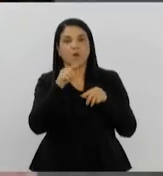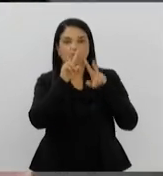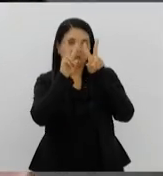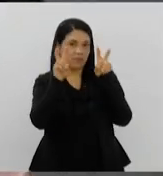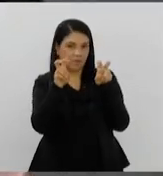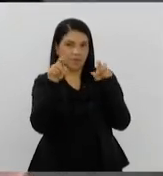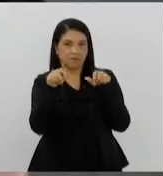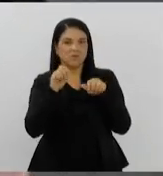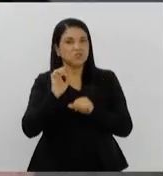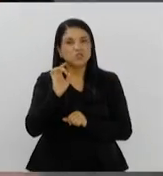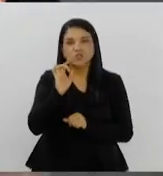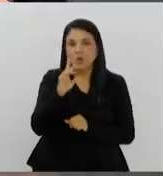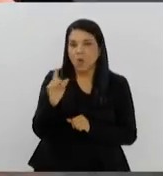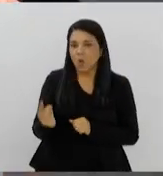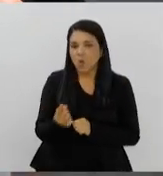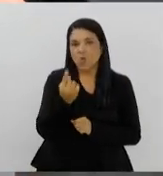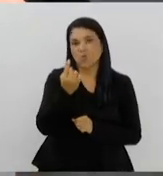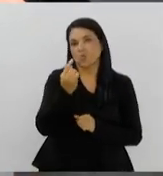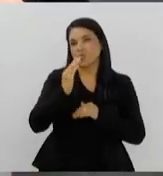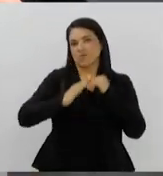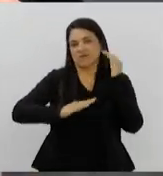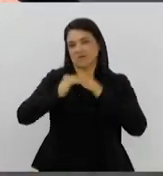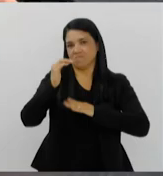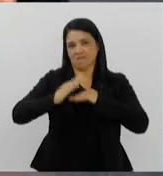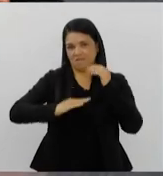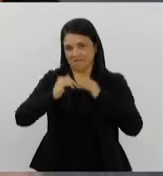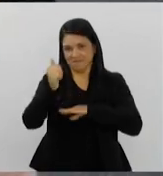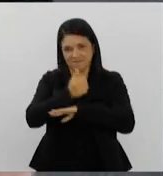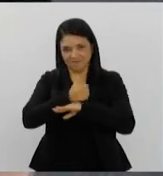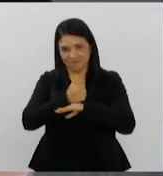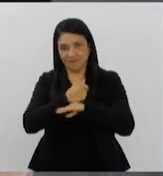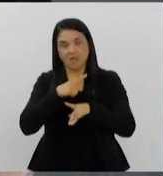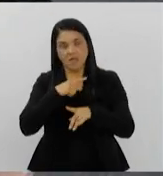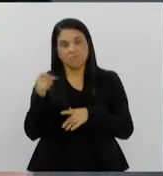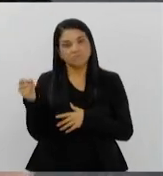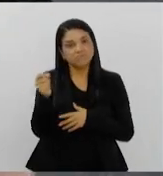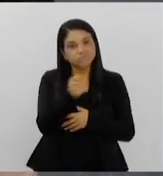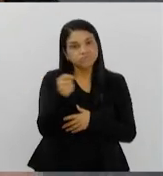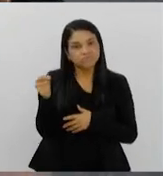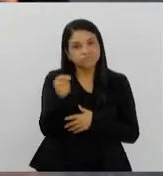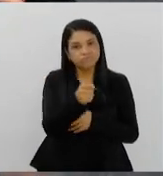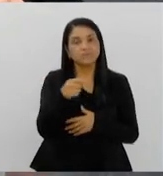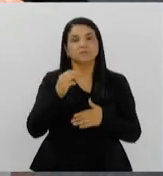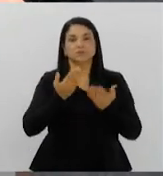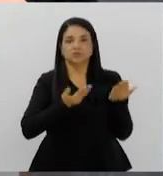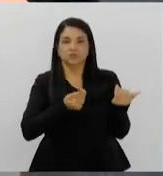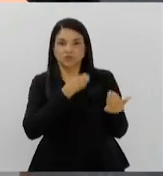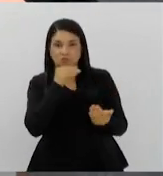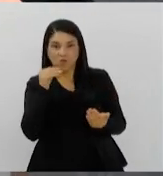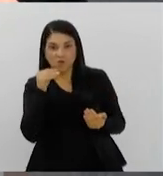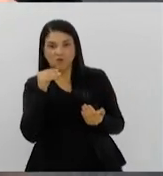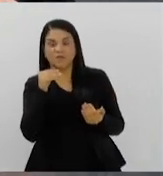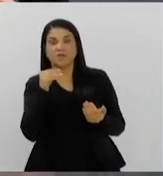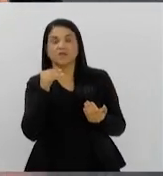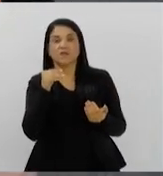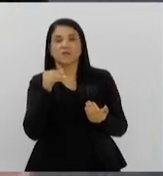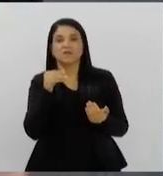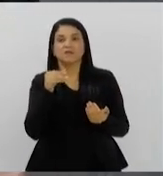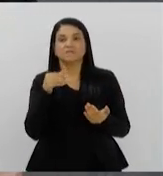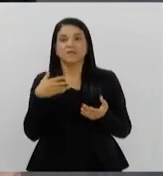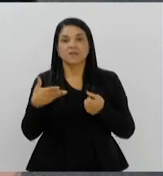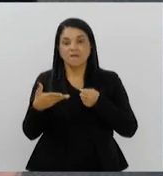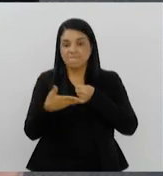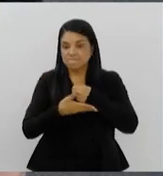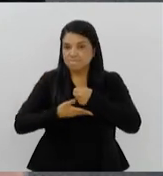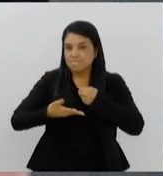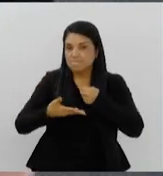é só mais uma categoria de trabalho, mas é a empregabilidade da nossa juventude, é hoje o chão de fábrica,